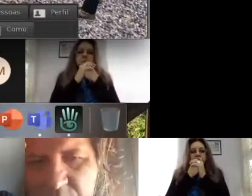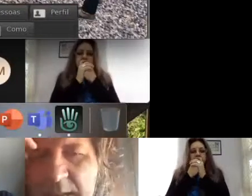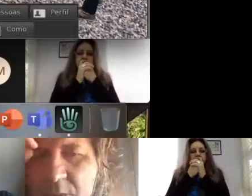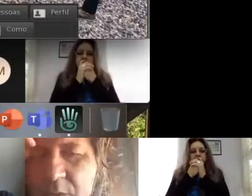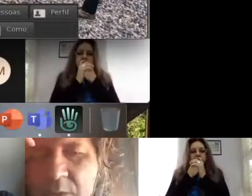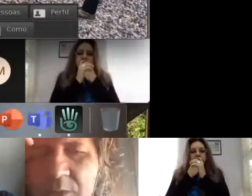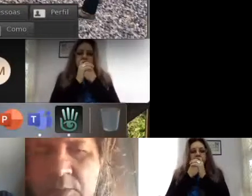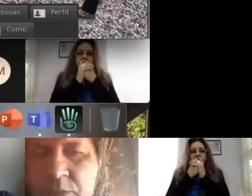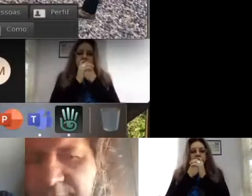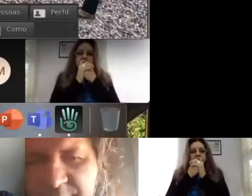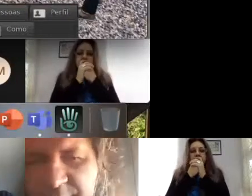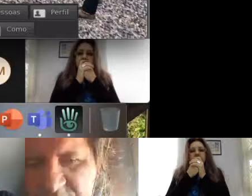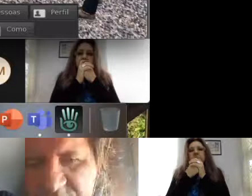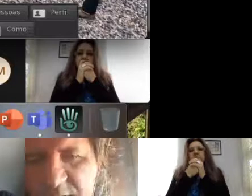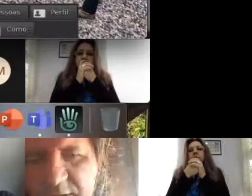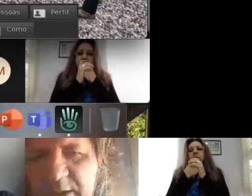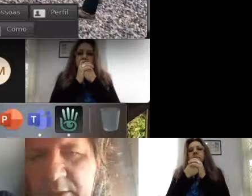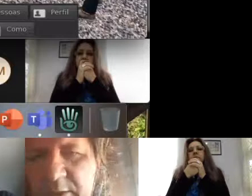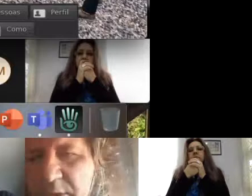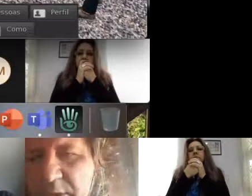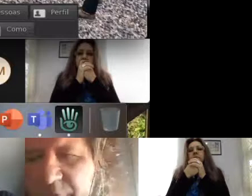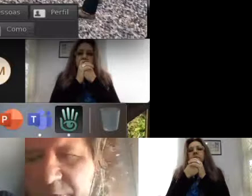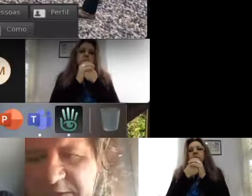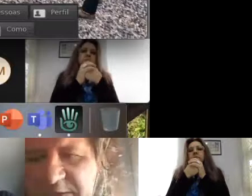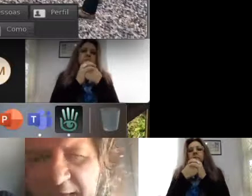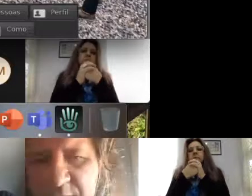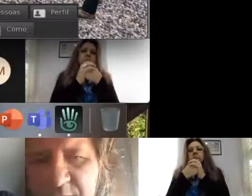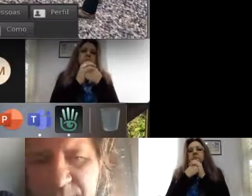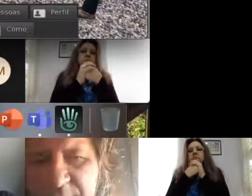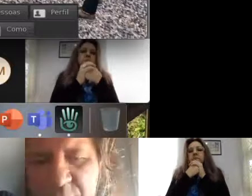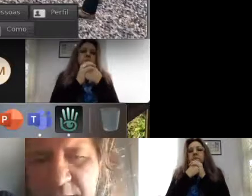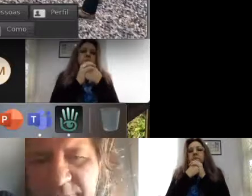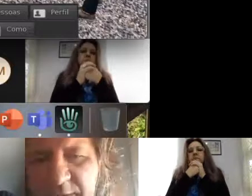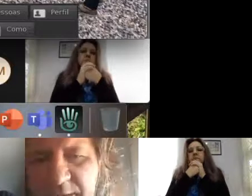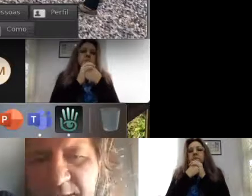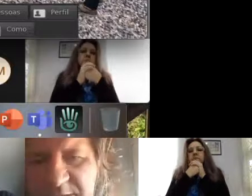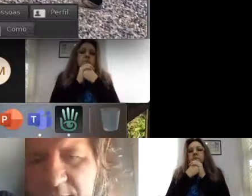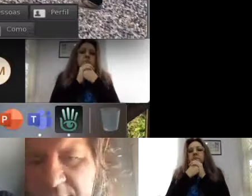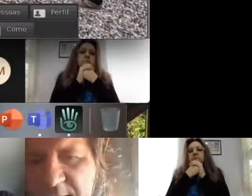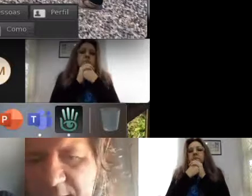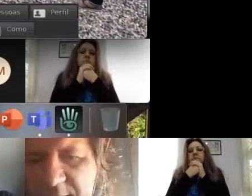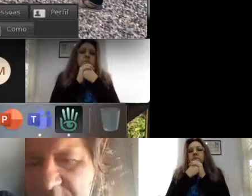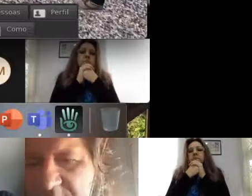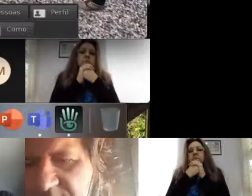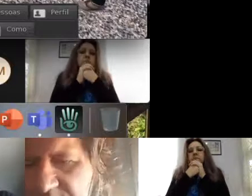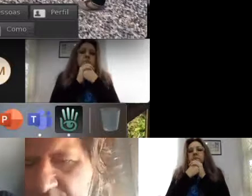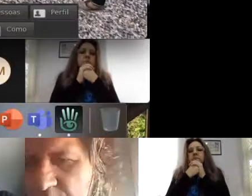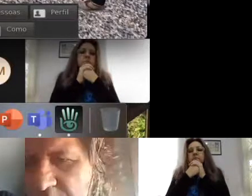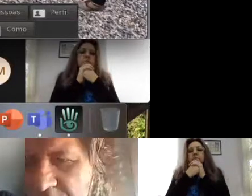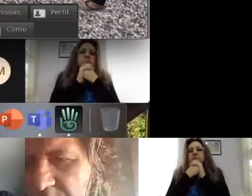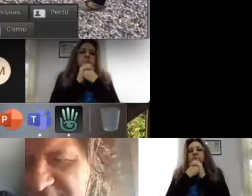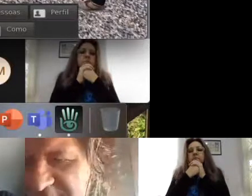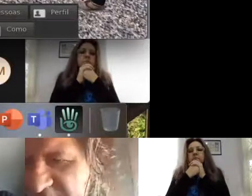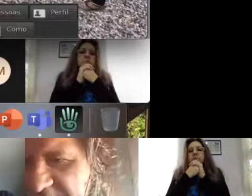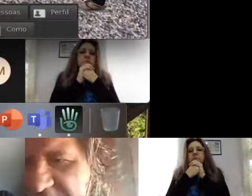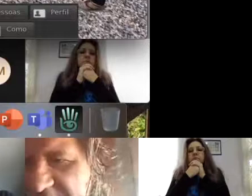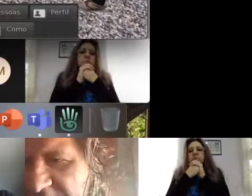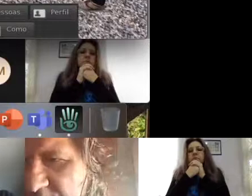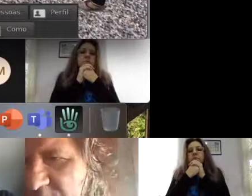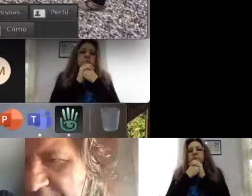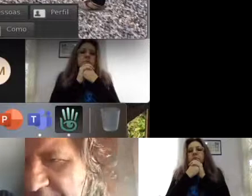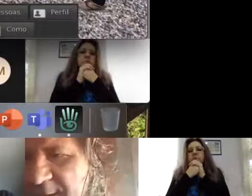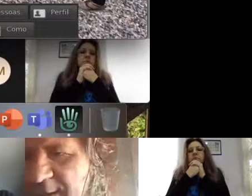Então, se torna algo muito diferente do que foi pensado na época da tipografia, isto é, como algo que